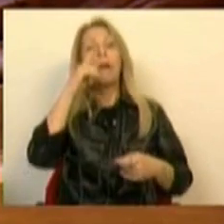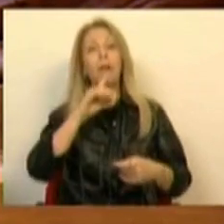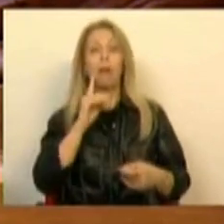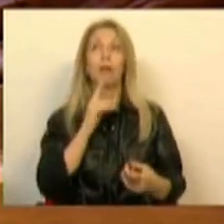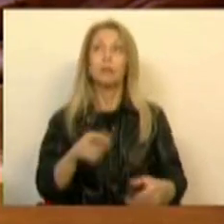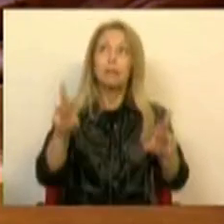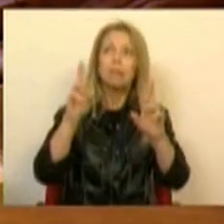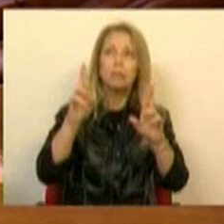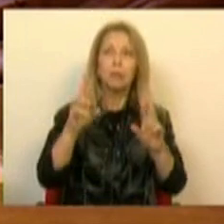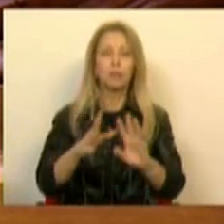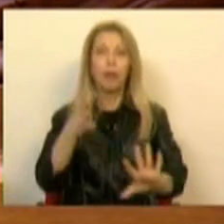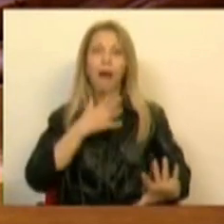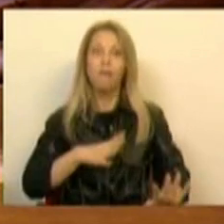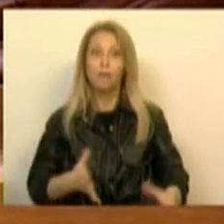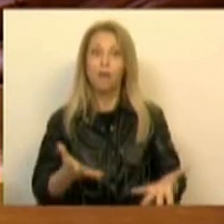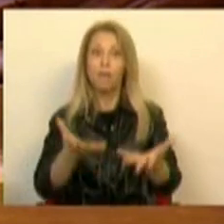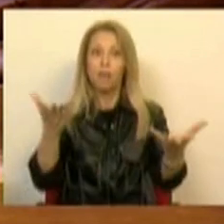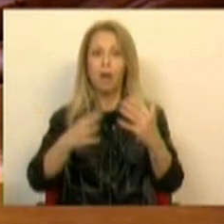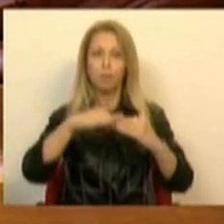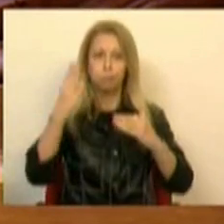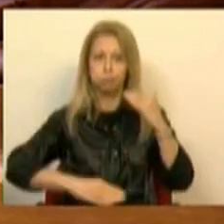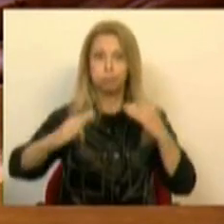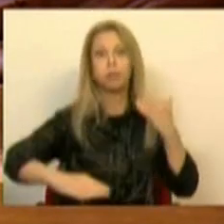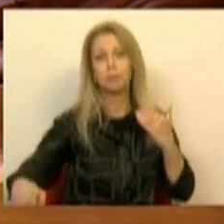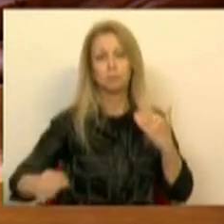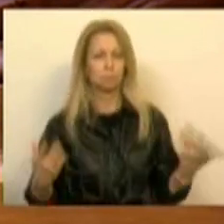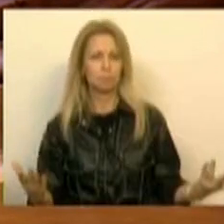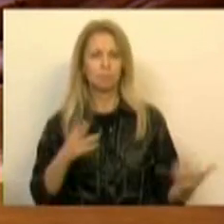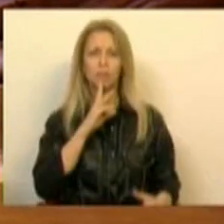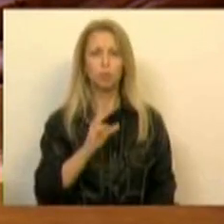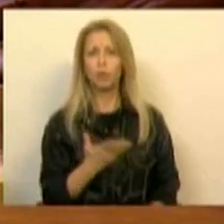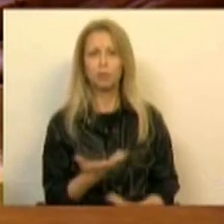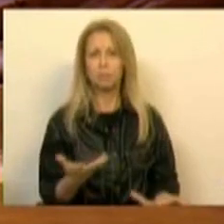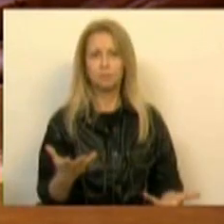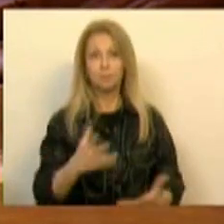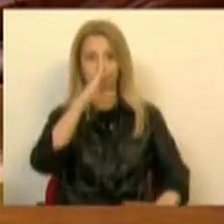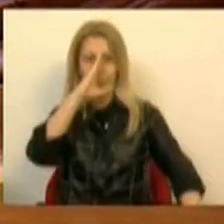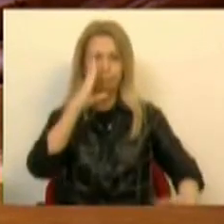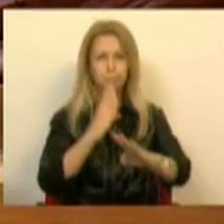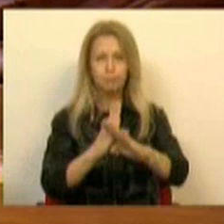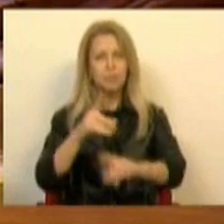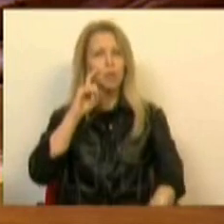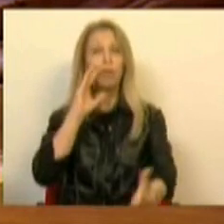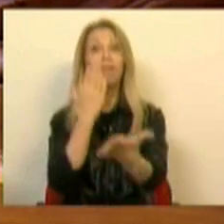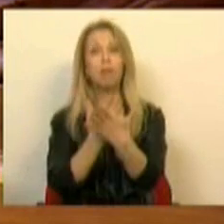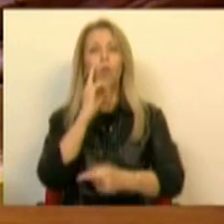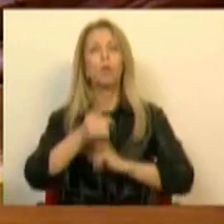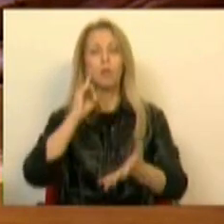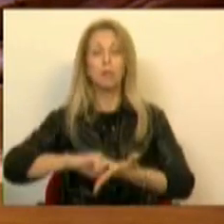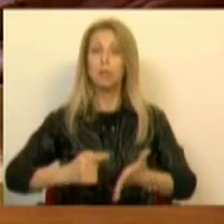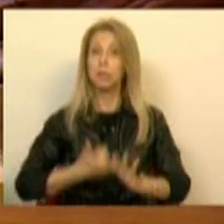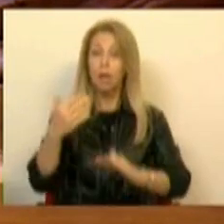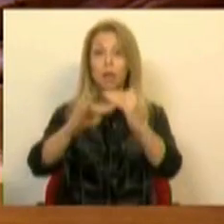instabilidade, é a determinação em assegurar aquilo que é essencial, a estabilidade